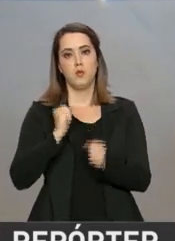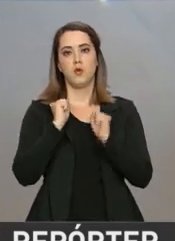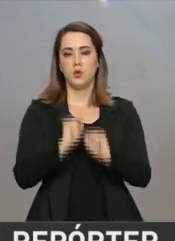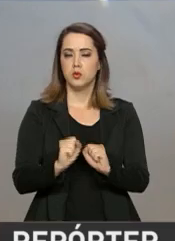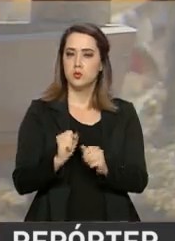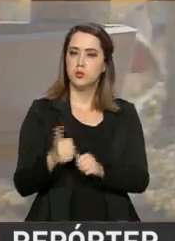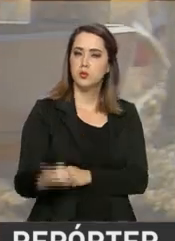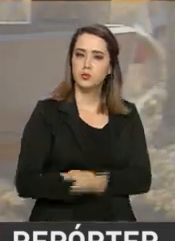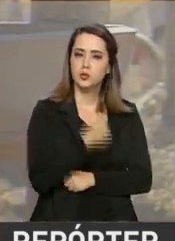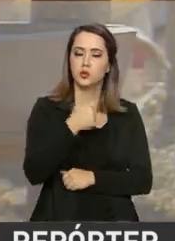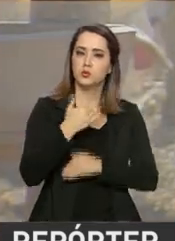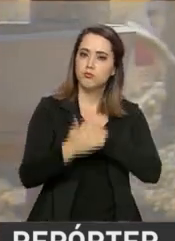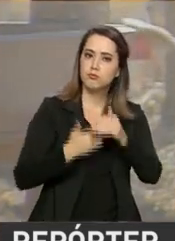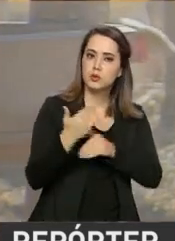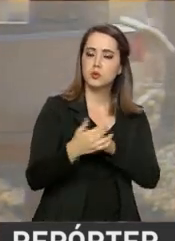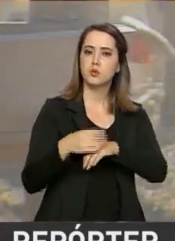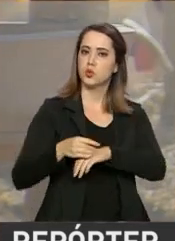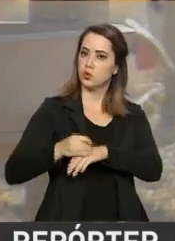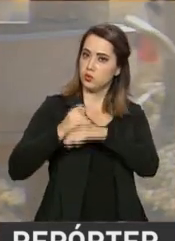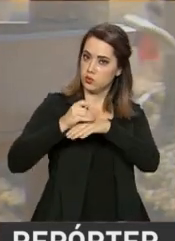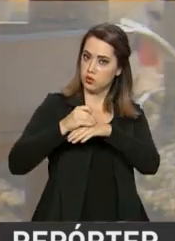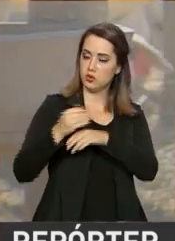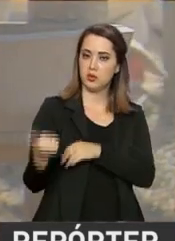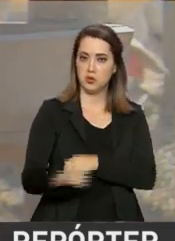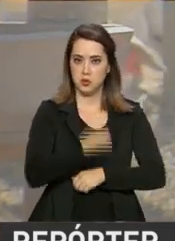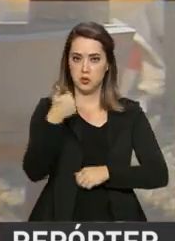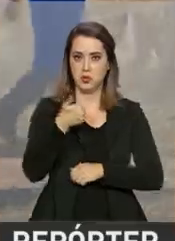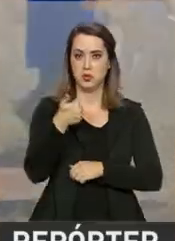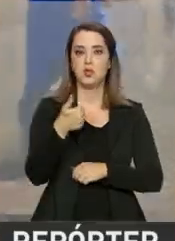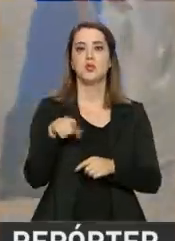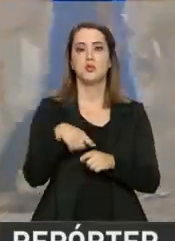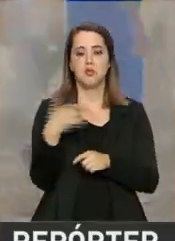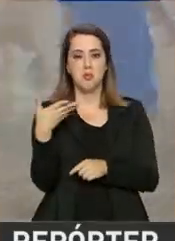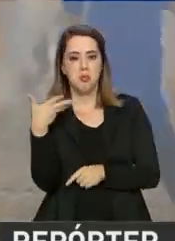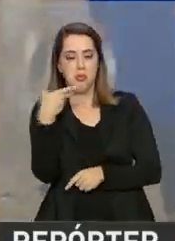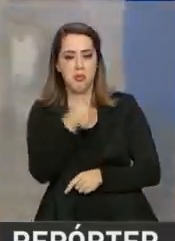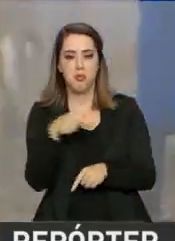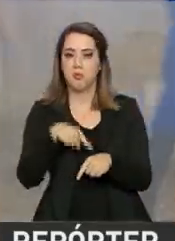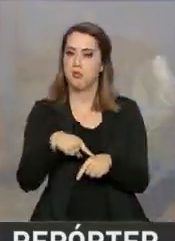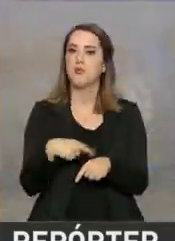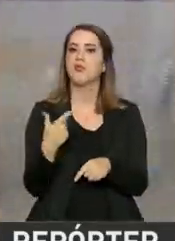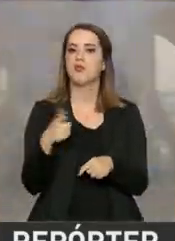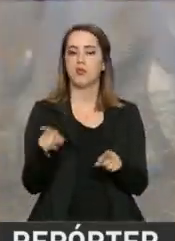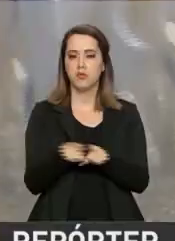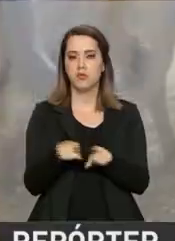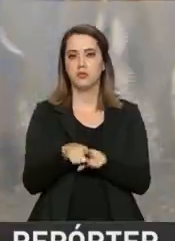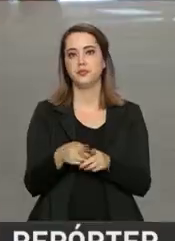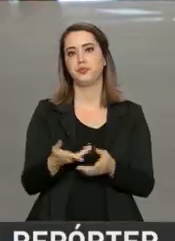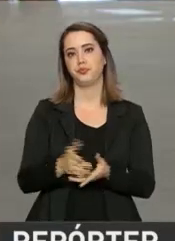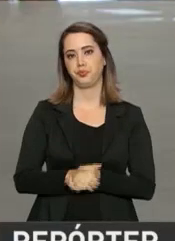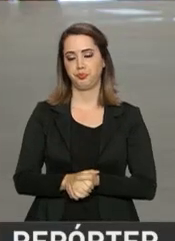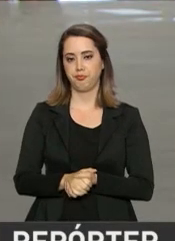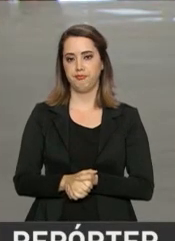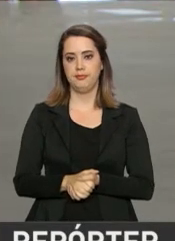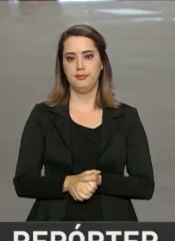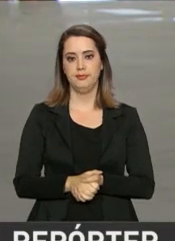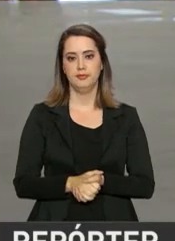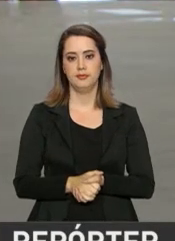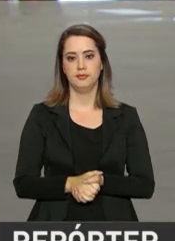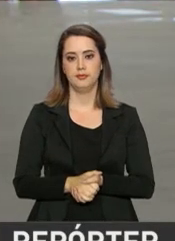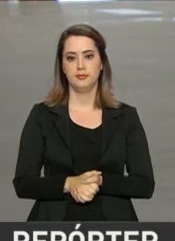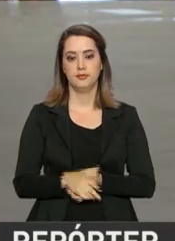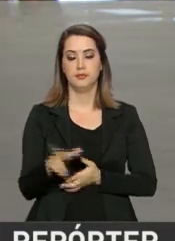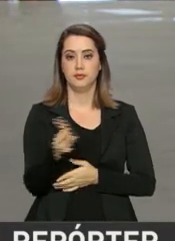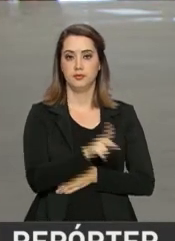produção produtividade de carne e a qualidade da carne da carcaça então definitivamente essas características e o